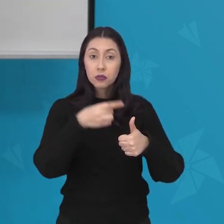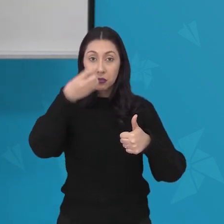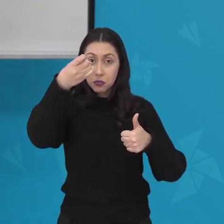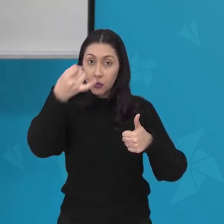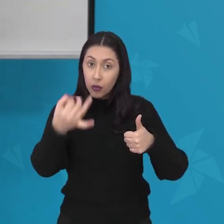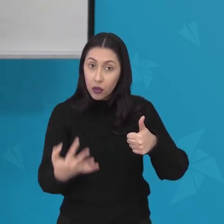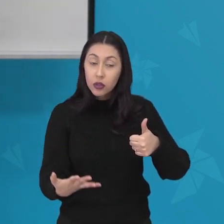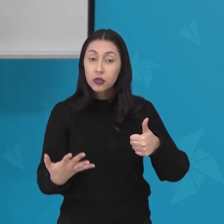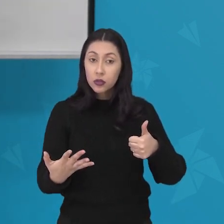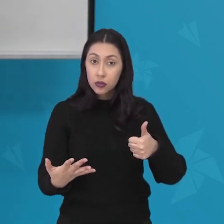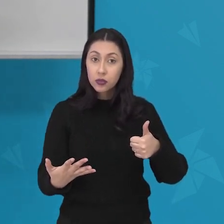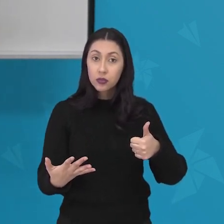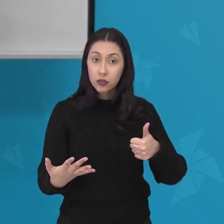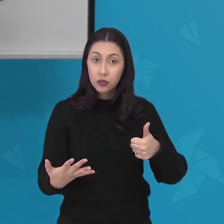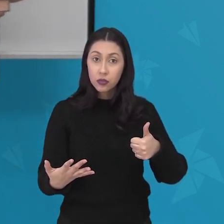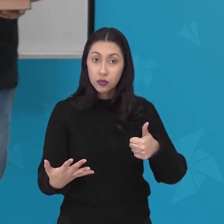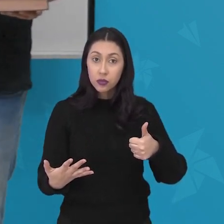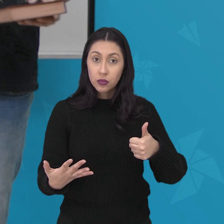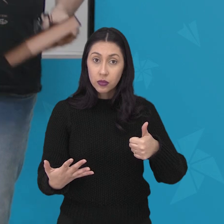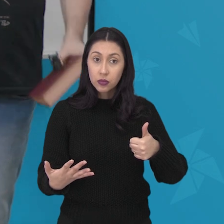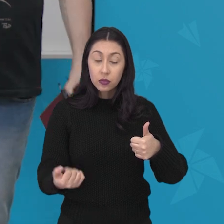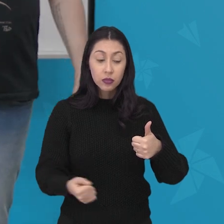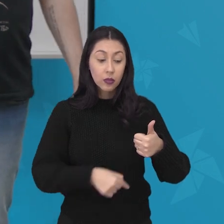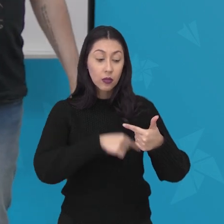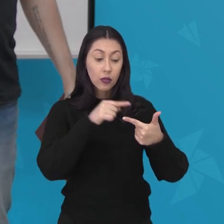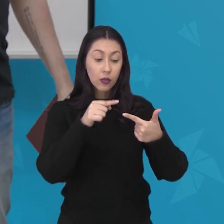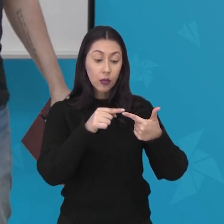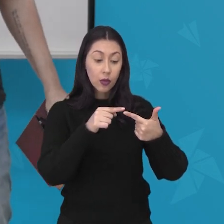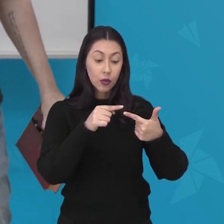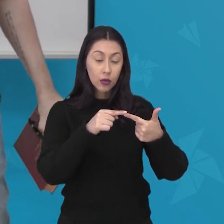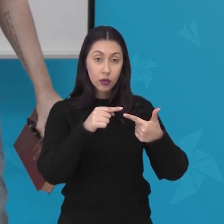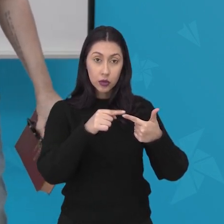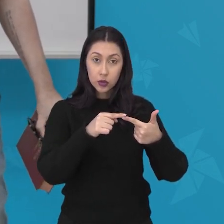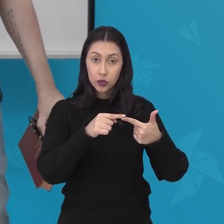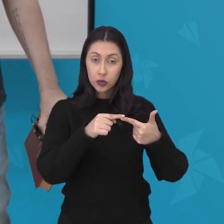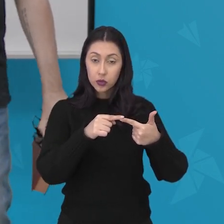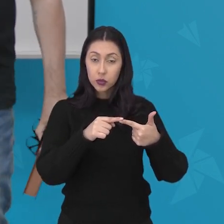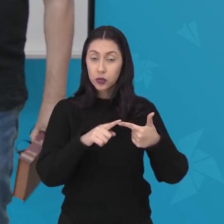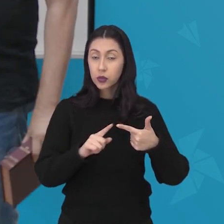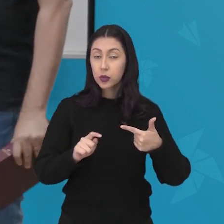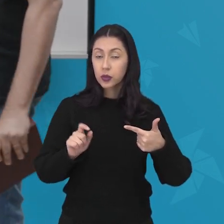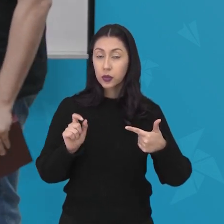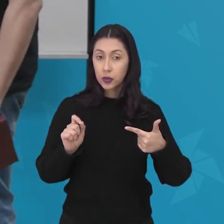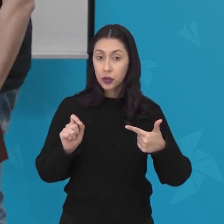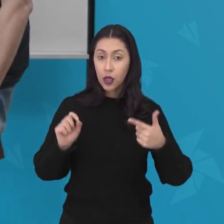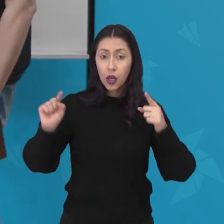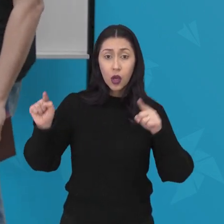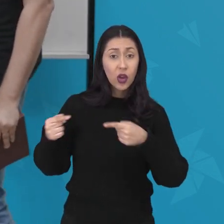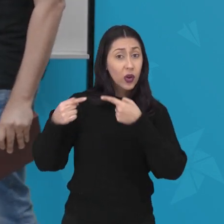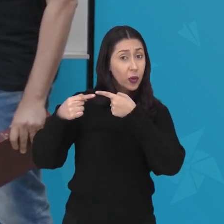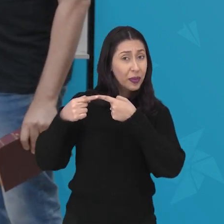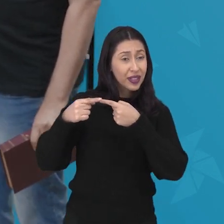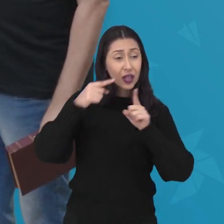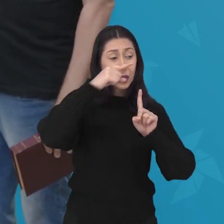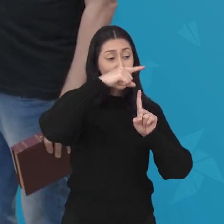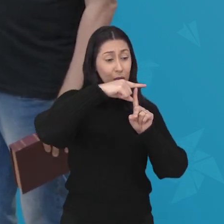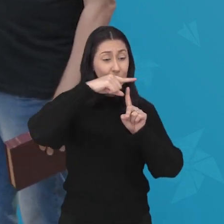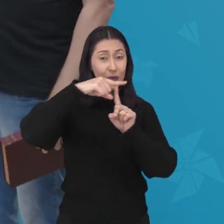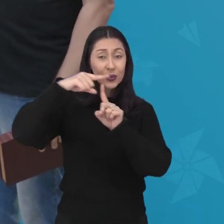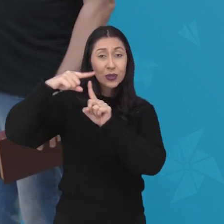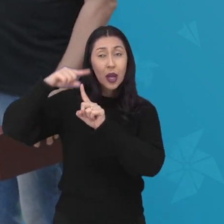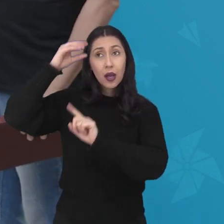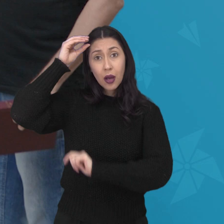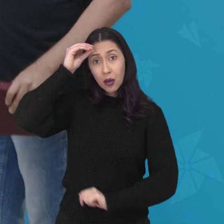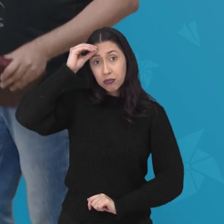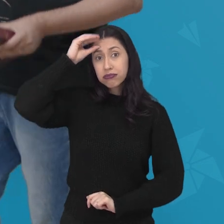nossa aula, né? O segundo ponto, ele tem muito a ver com os vários tipos de saberes